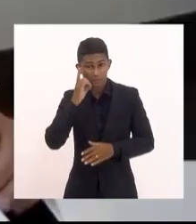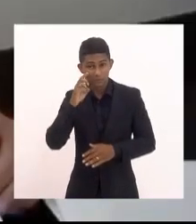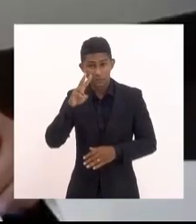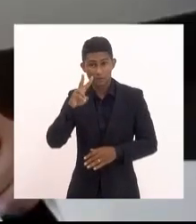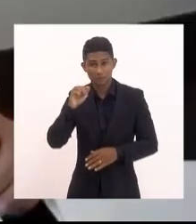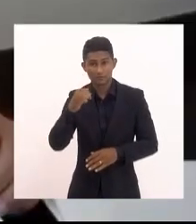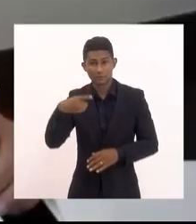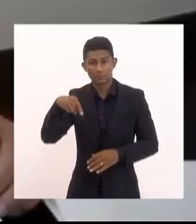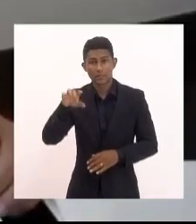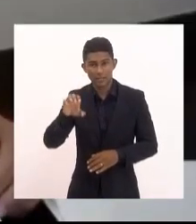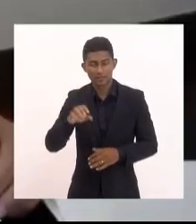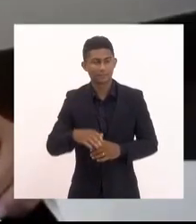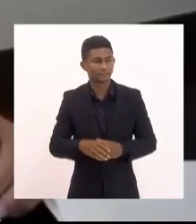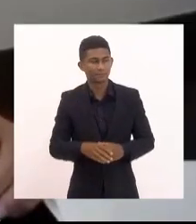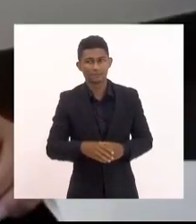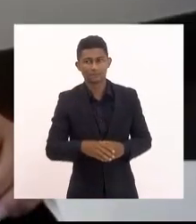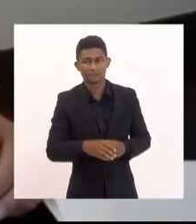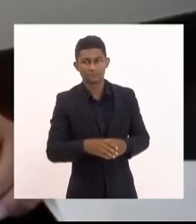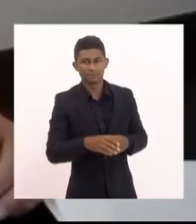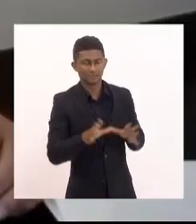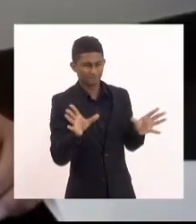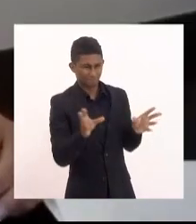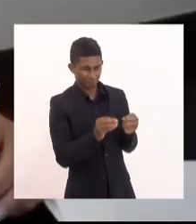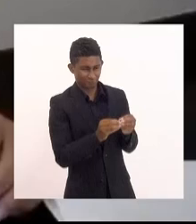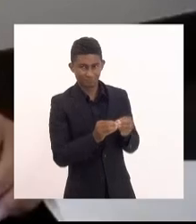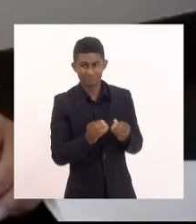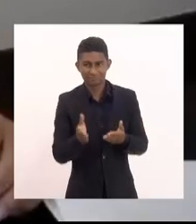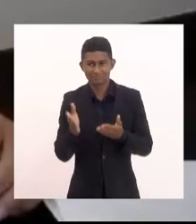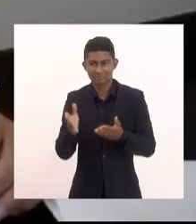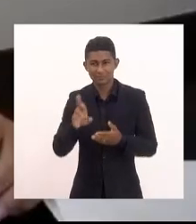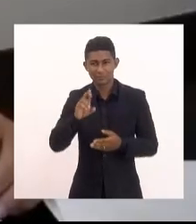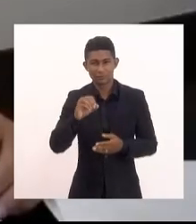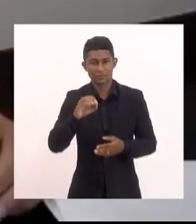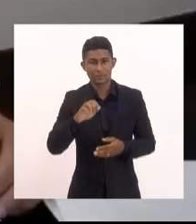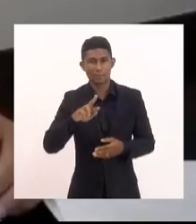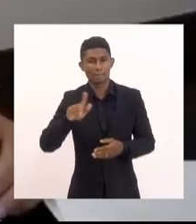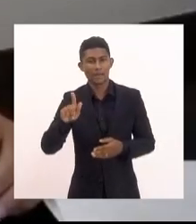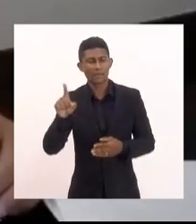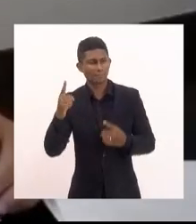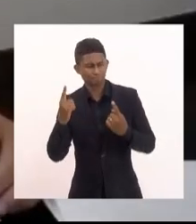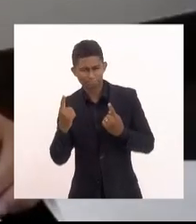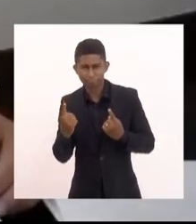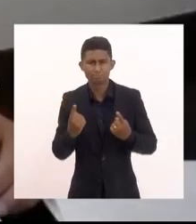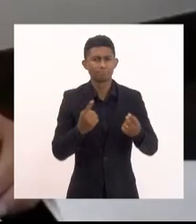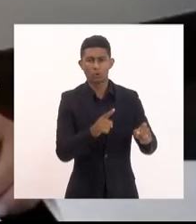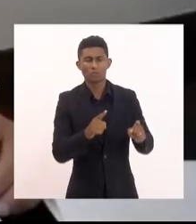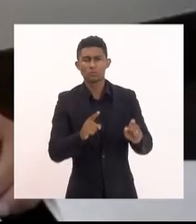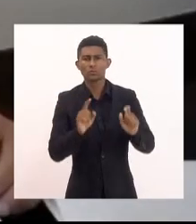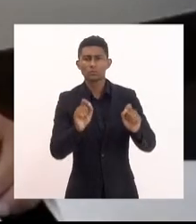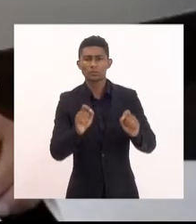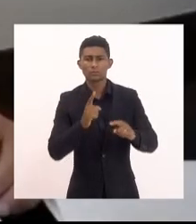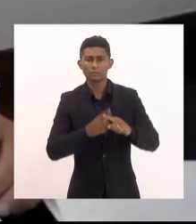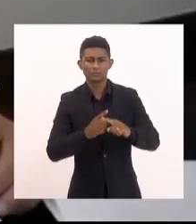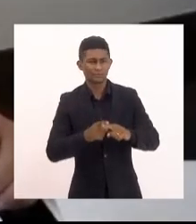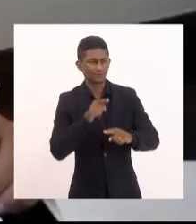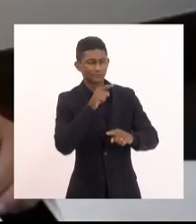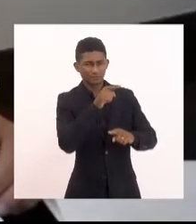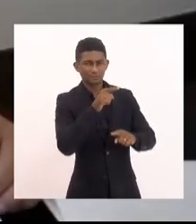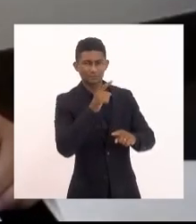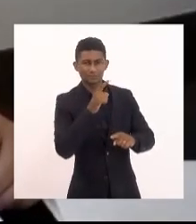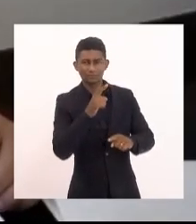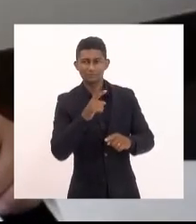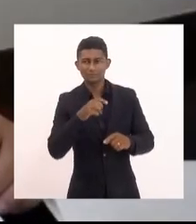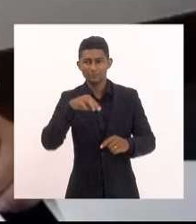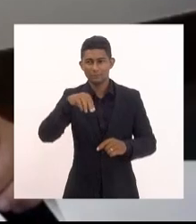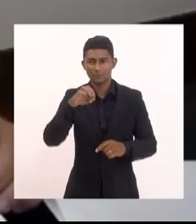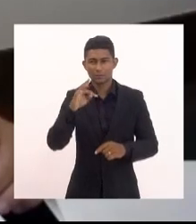Presidente, brevemente, o deputado Rosenberg Reis faz uma importante provocação, que o arco metropolitano, se